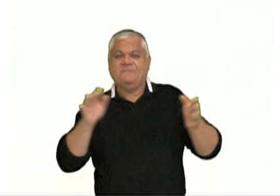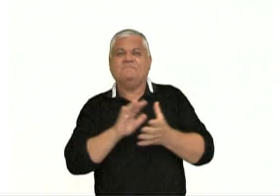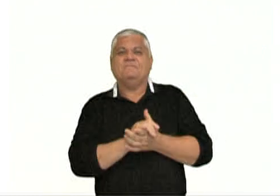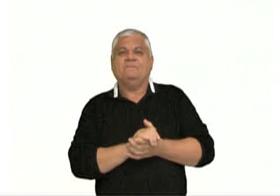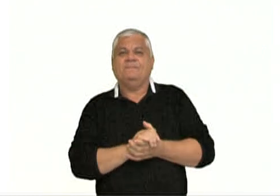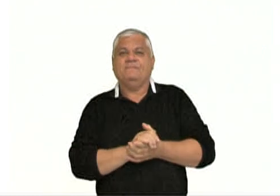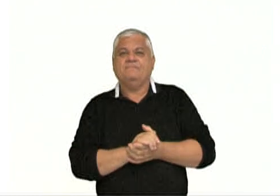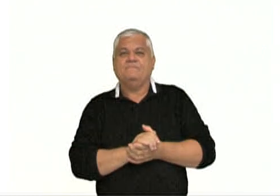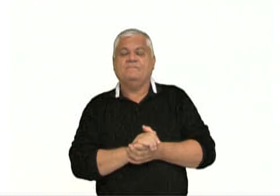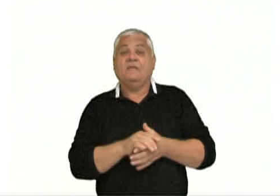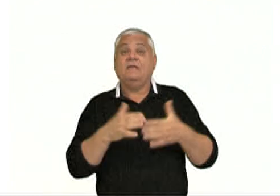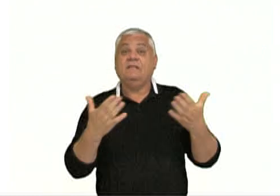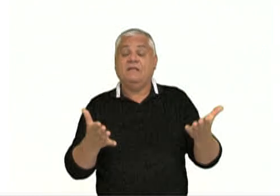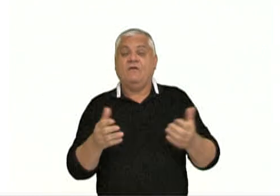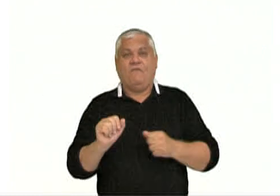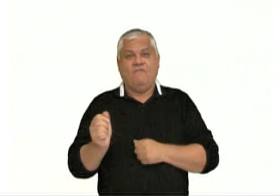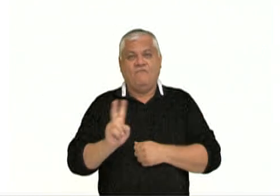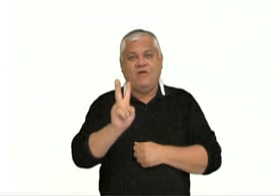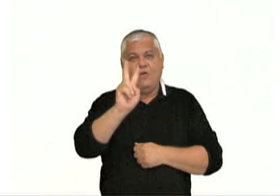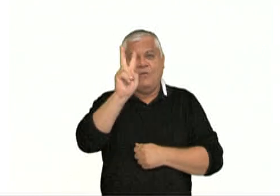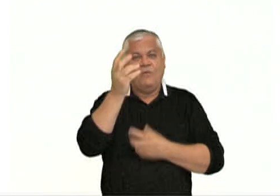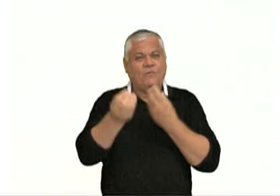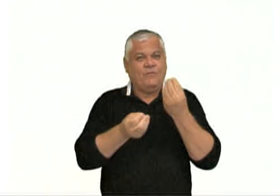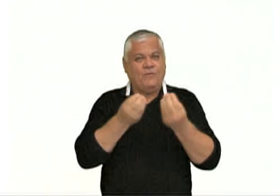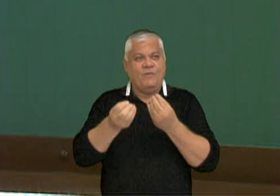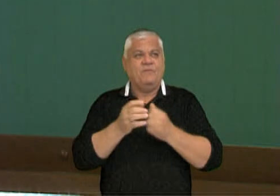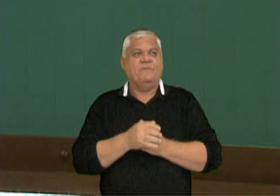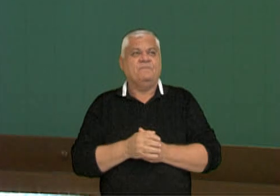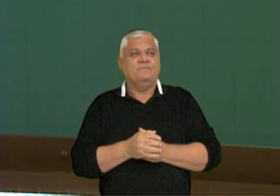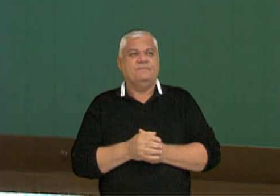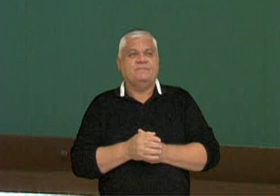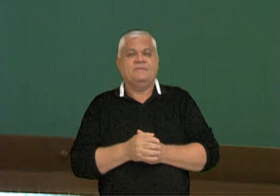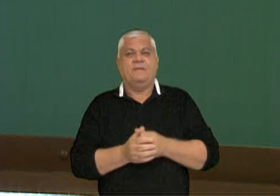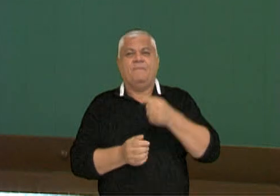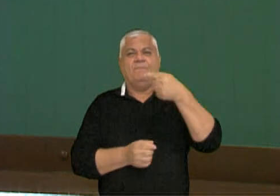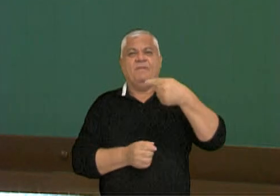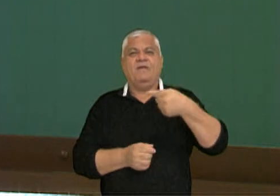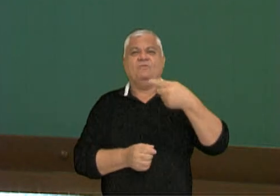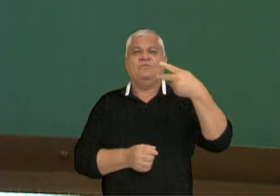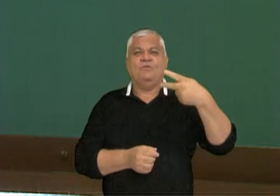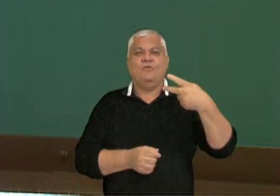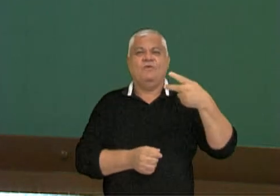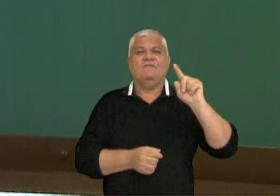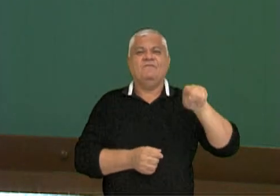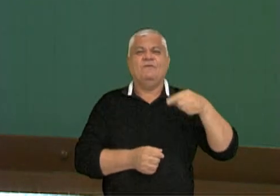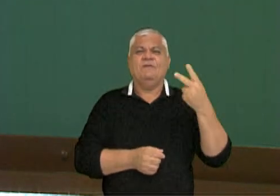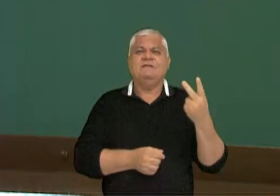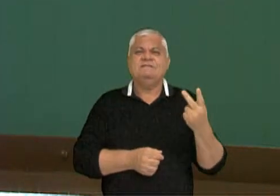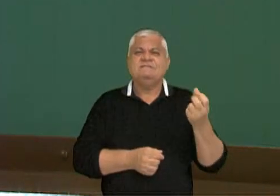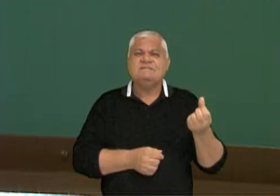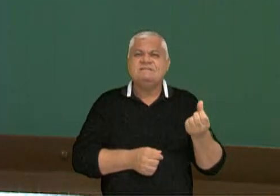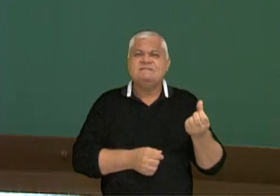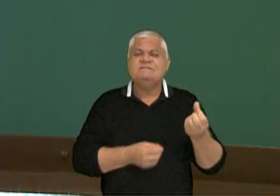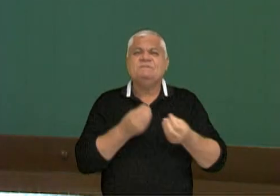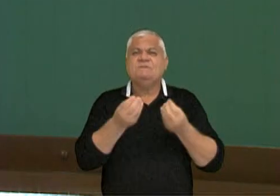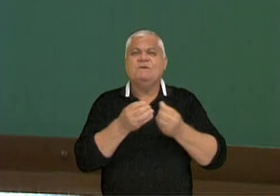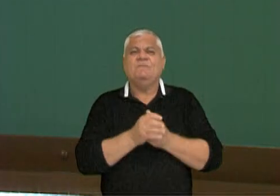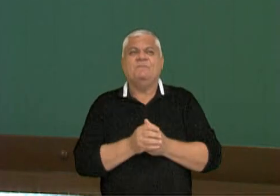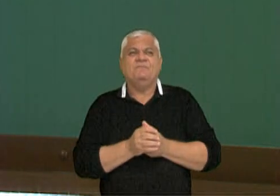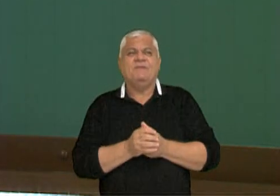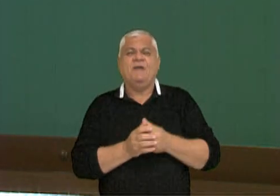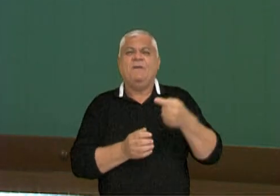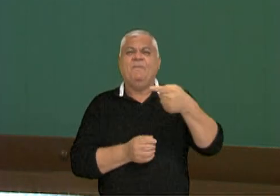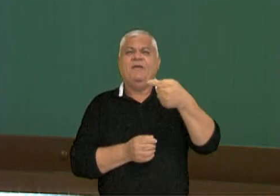Então veja, esses valores aqui, olha, menos 2,6, que é um número decimal,